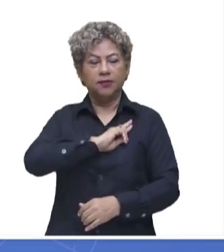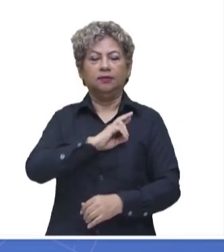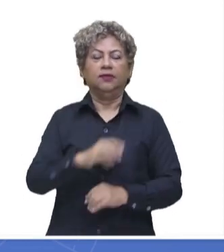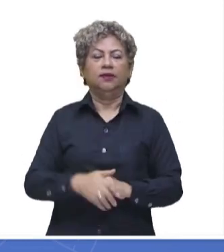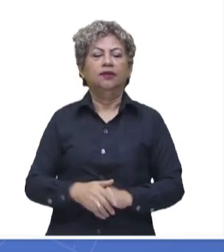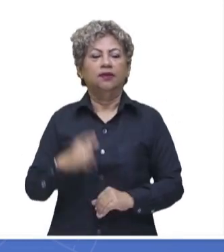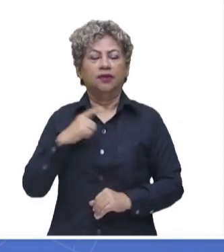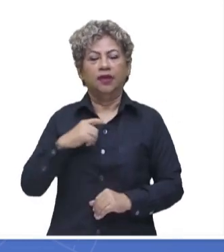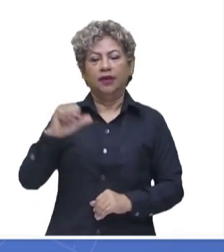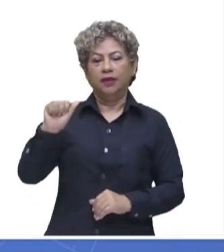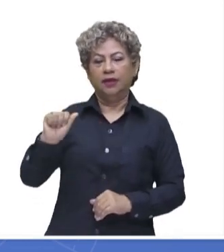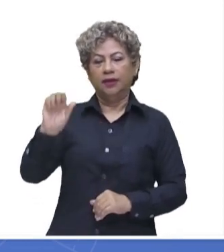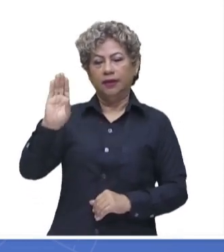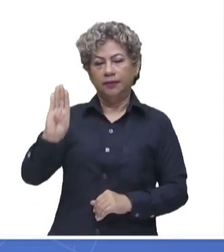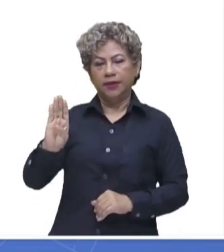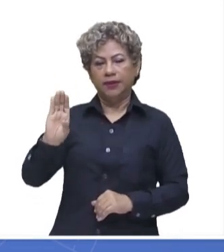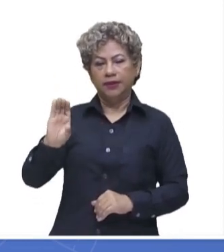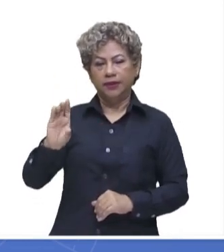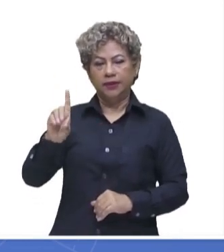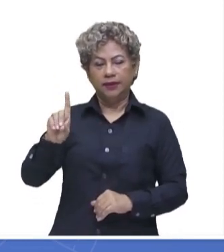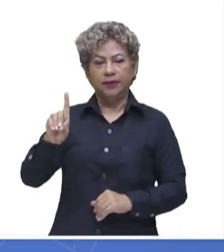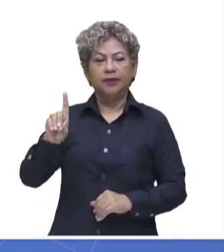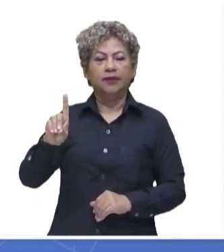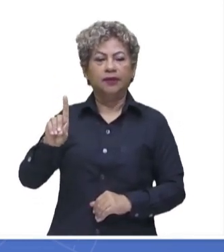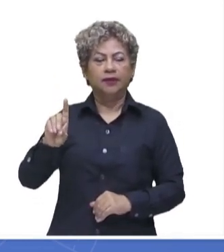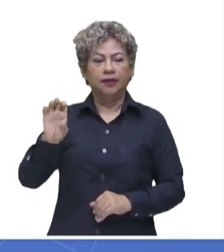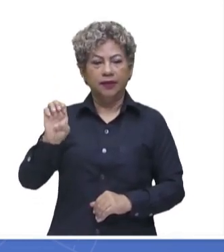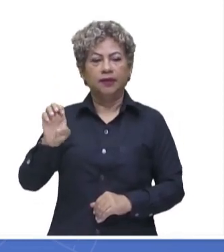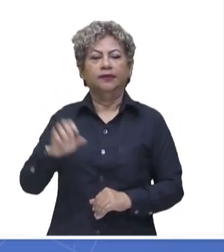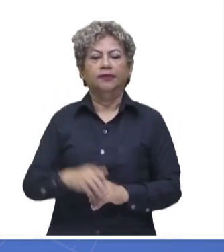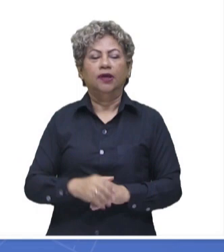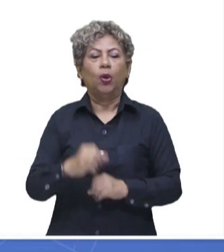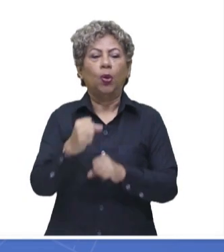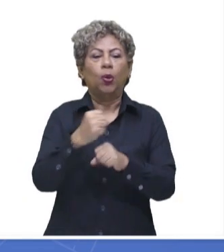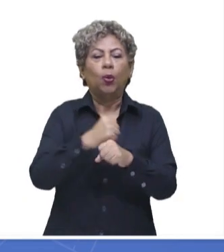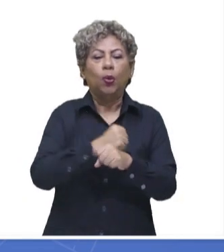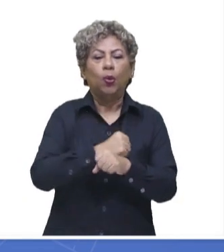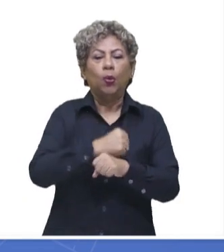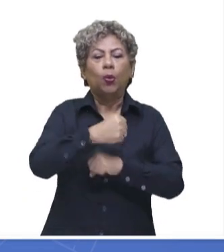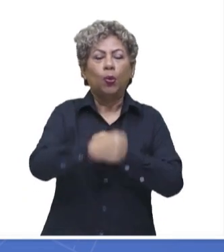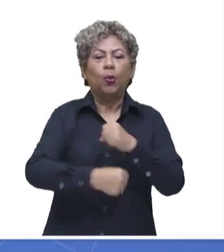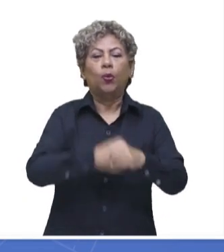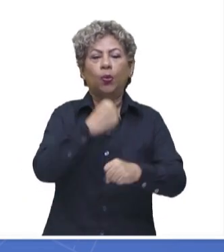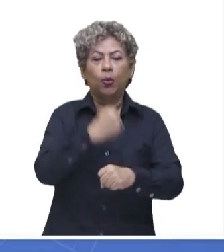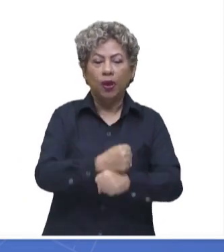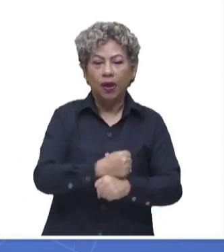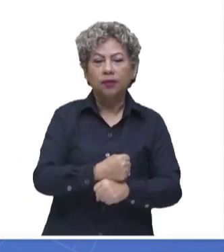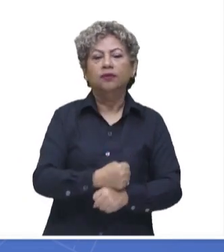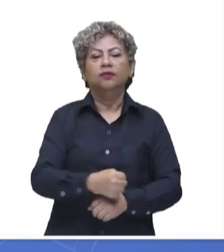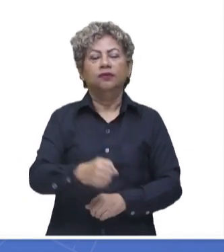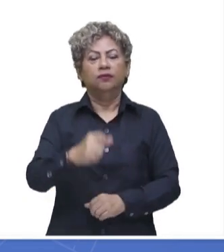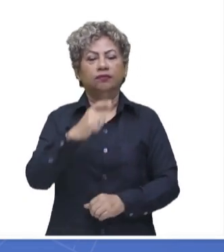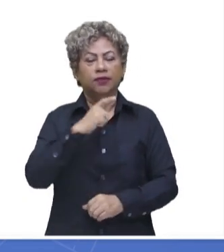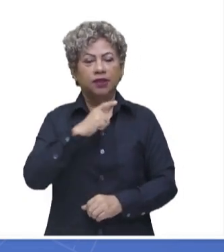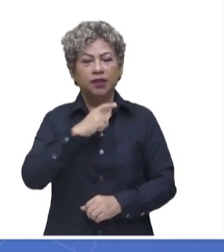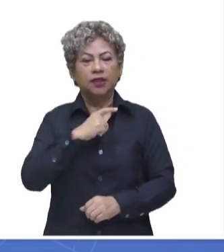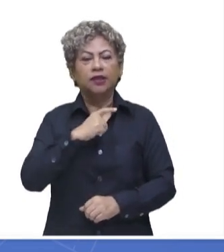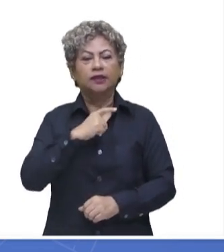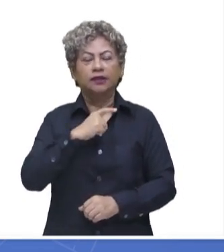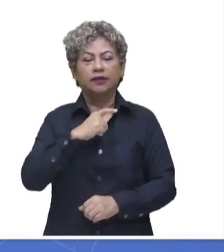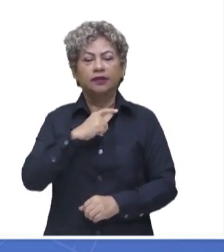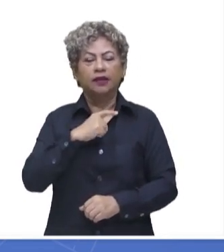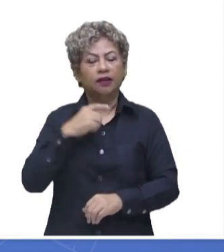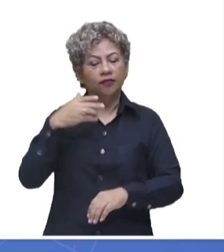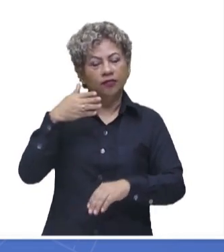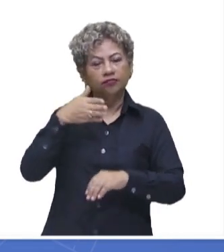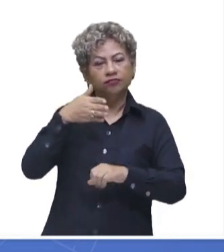5 alternativas. A pergunta é: o ano em que ocorreu a maior frequência relativa nesses